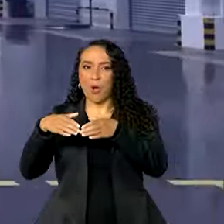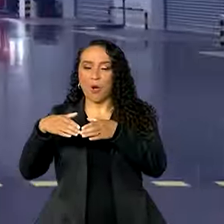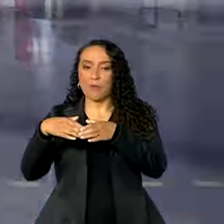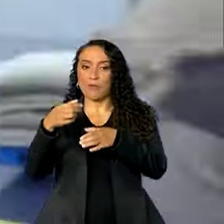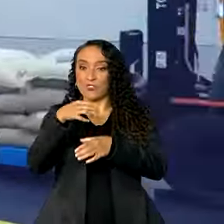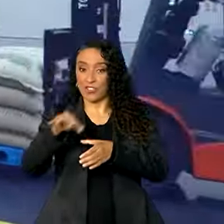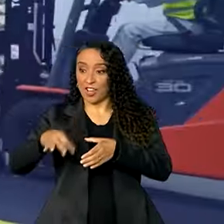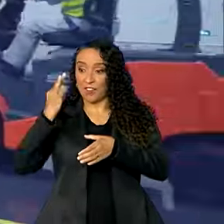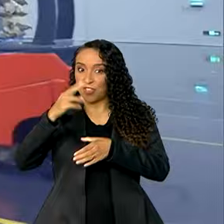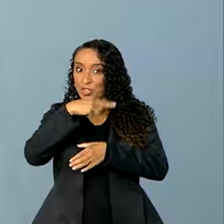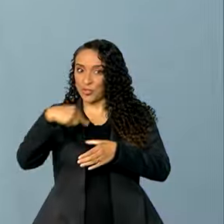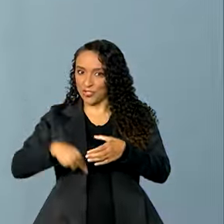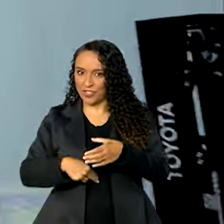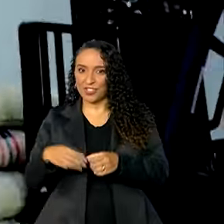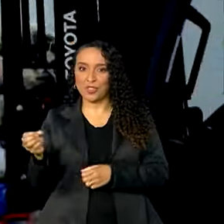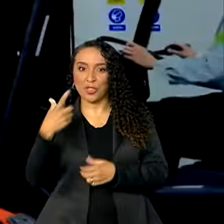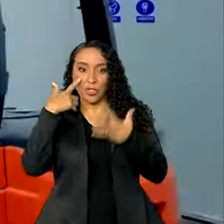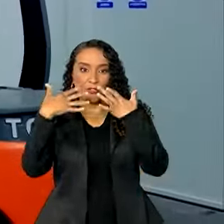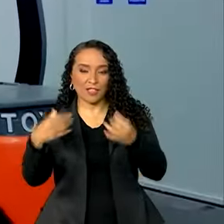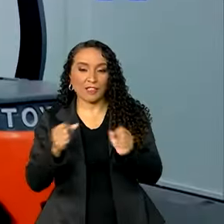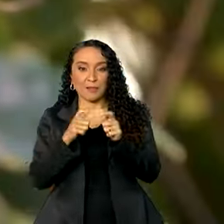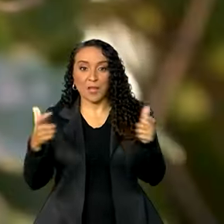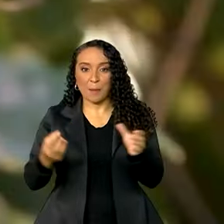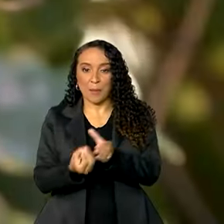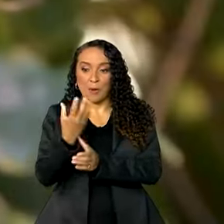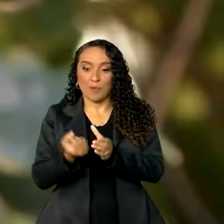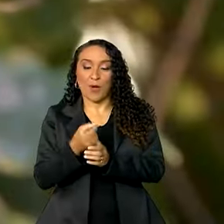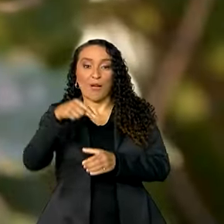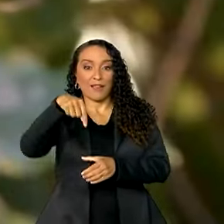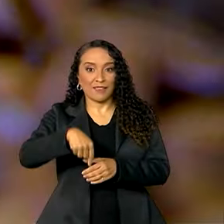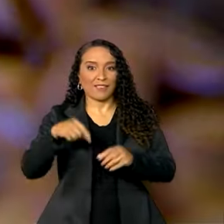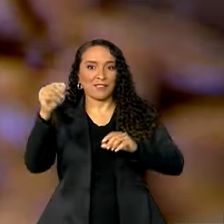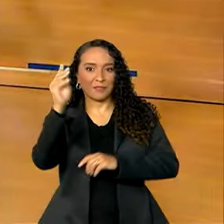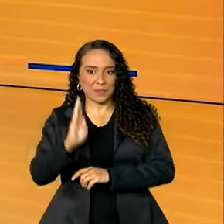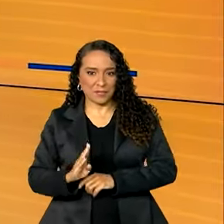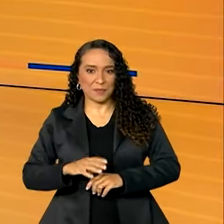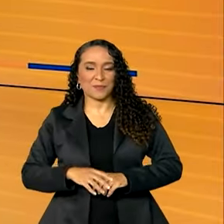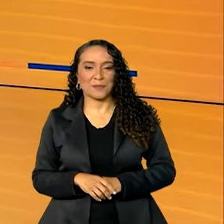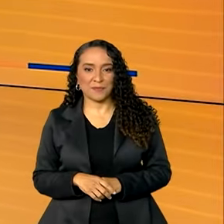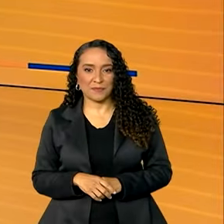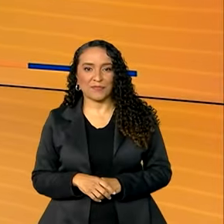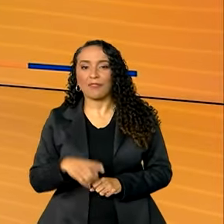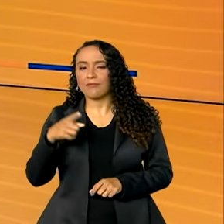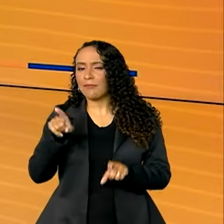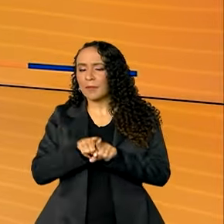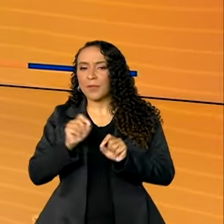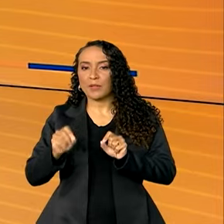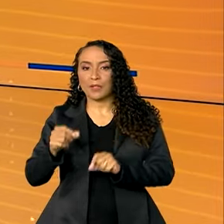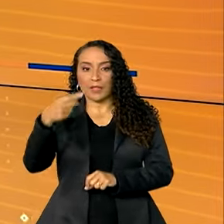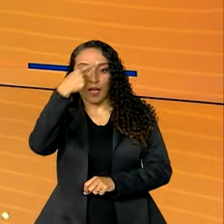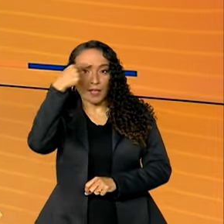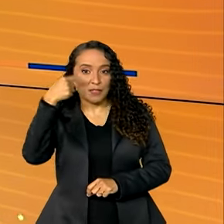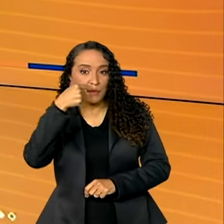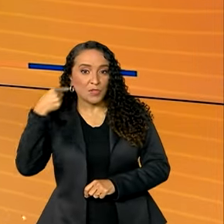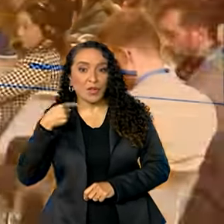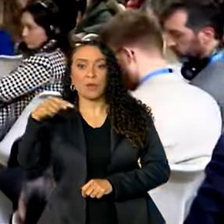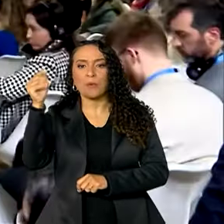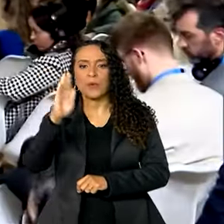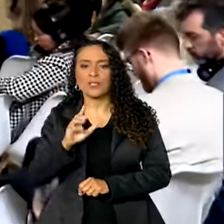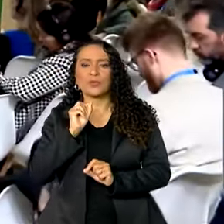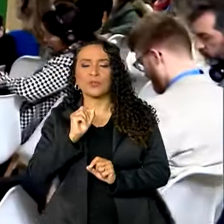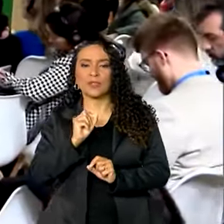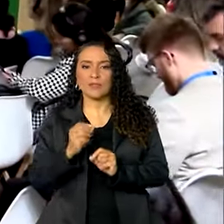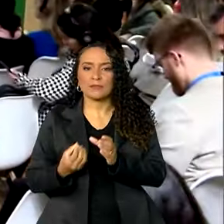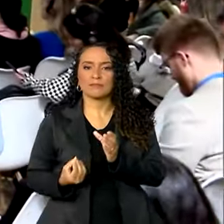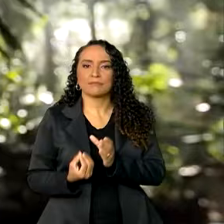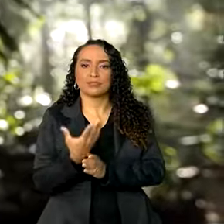cafeterias chinesa. Novidade deve ampliar a produção de grãos no país. Veja também, no Azerbaijão, o Brasil